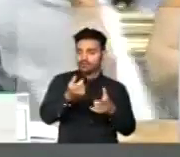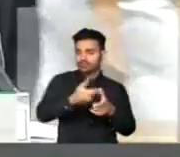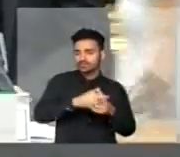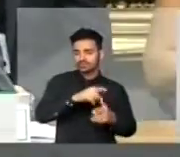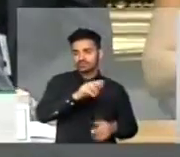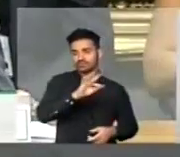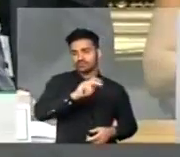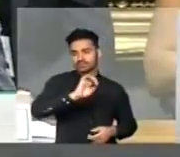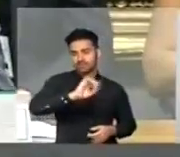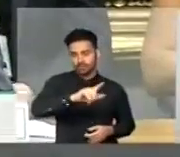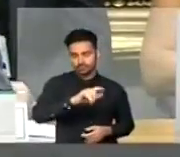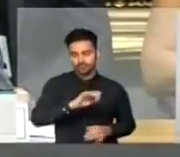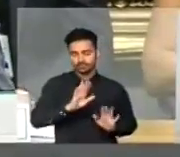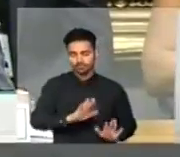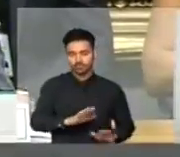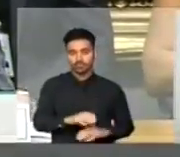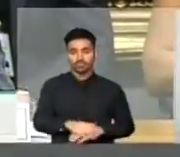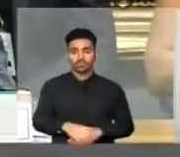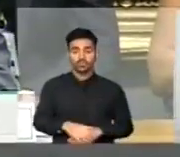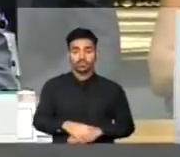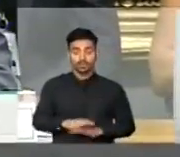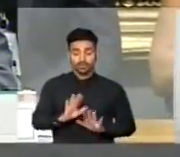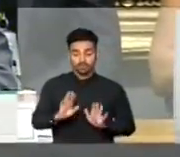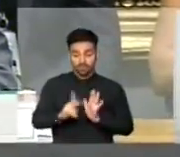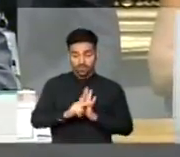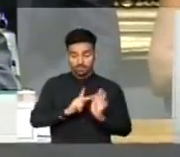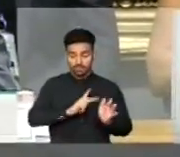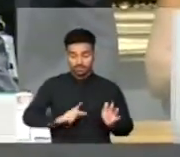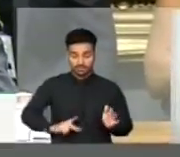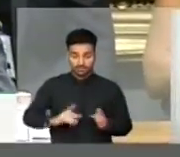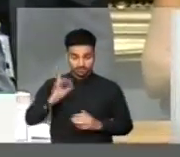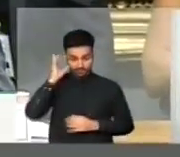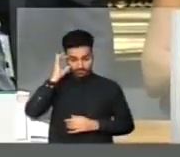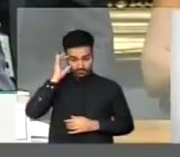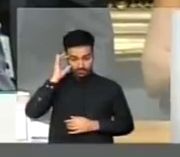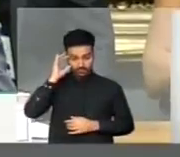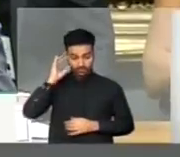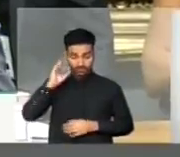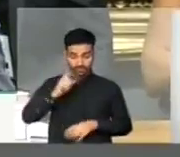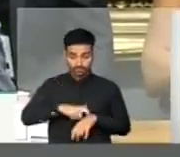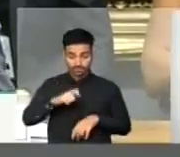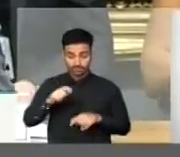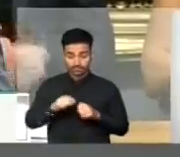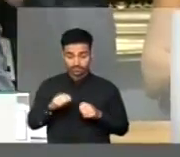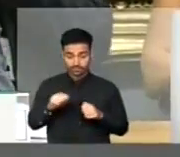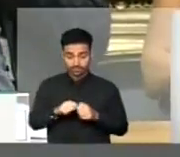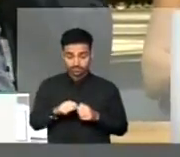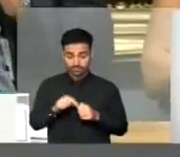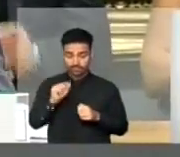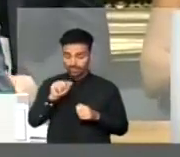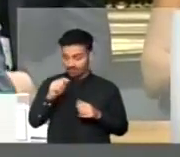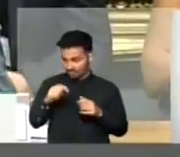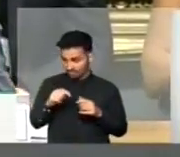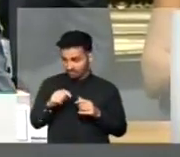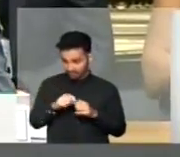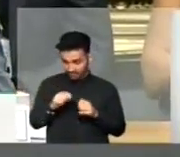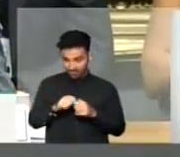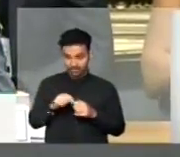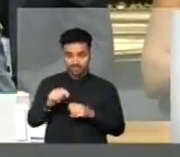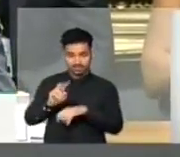Alega-se ainda pela inexistência de um ato pessoal da Presidente na operacionalização das tais pedaladas